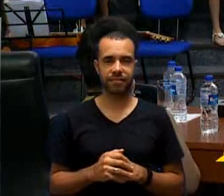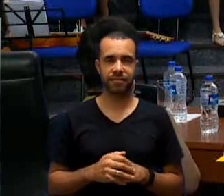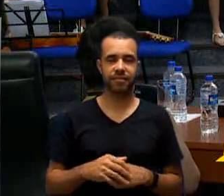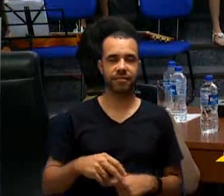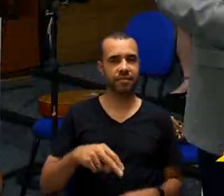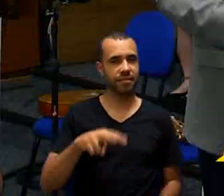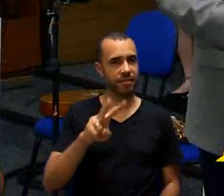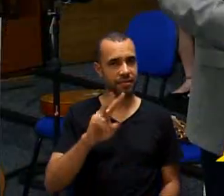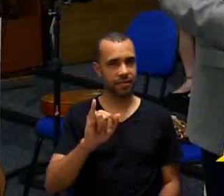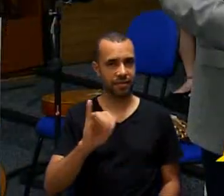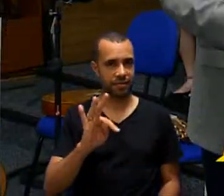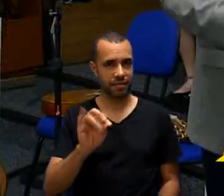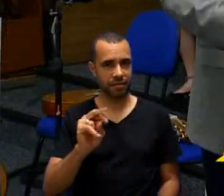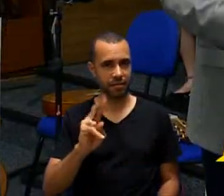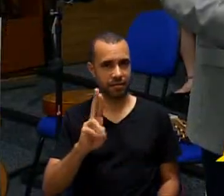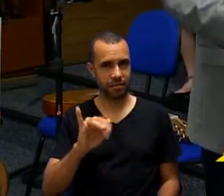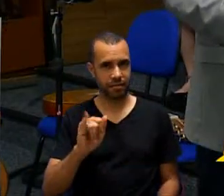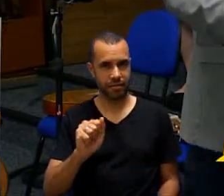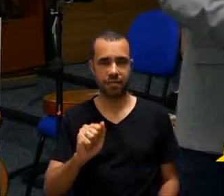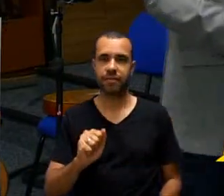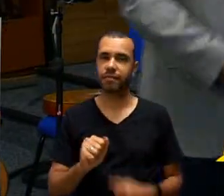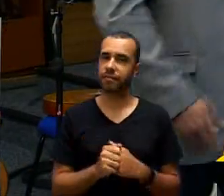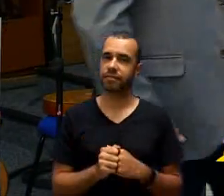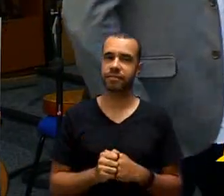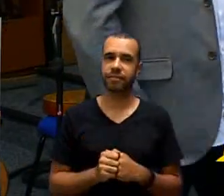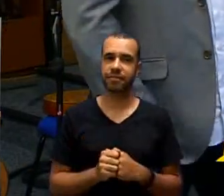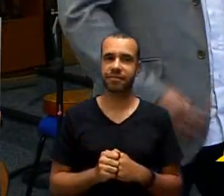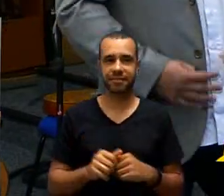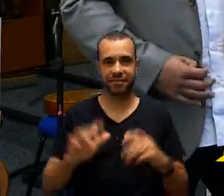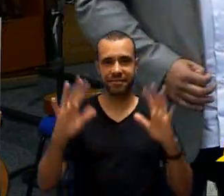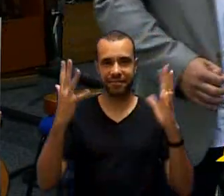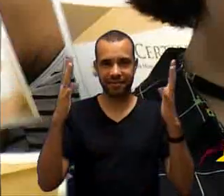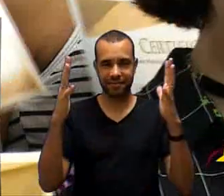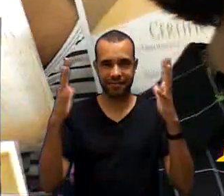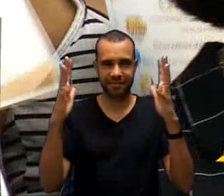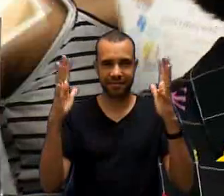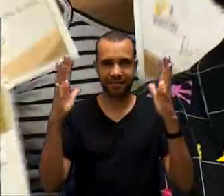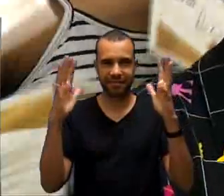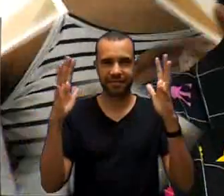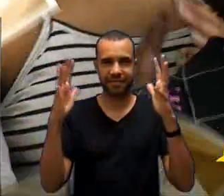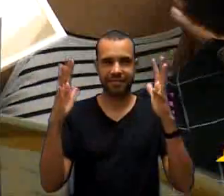Vitória Teixeira Teófilo.